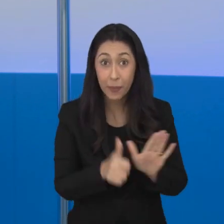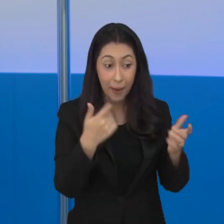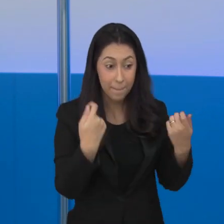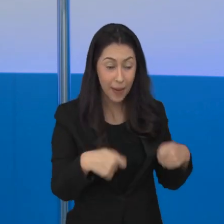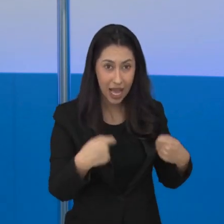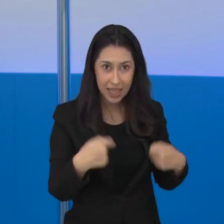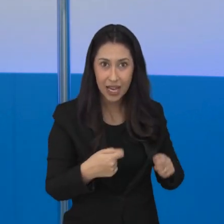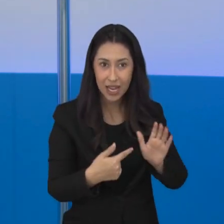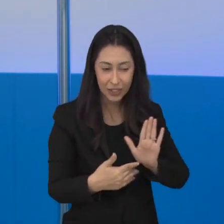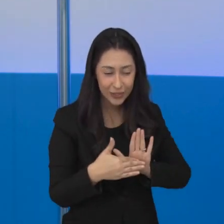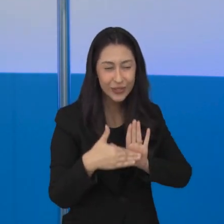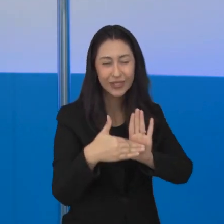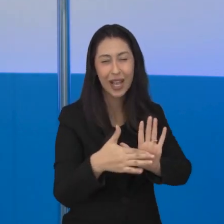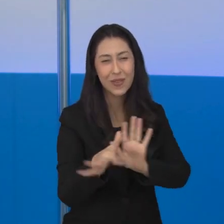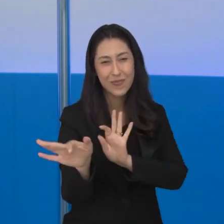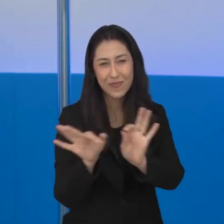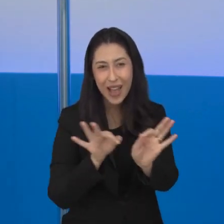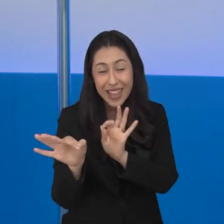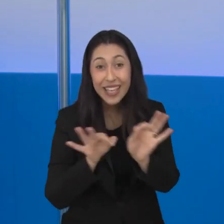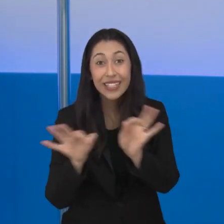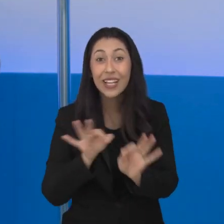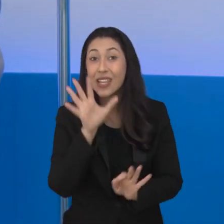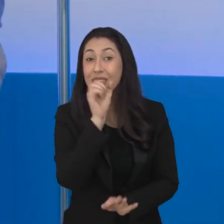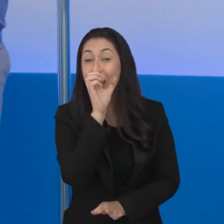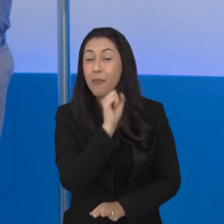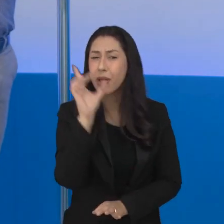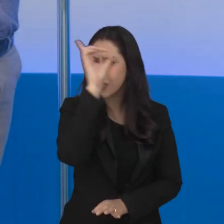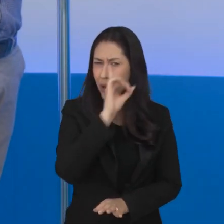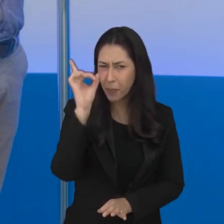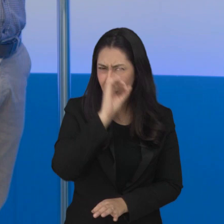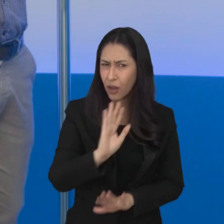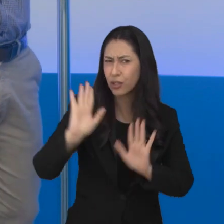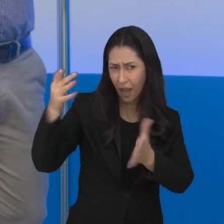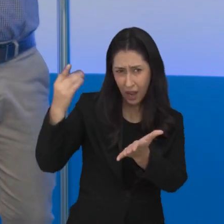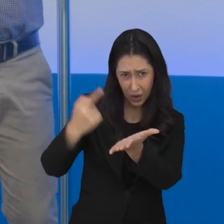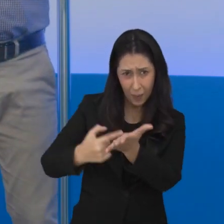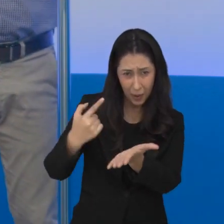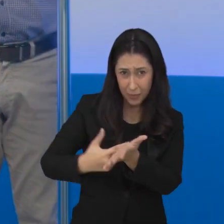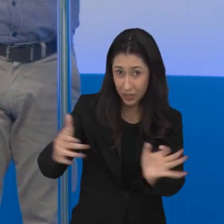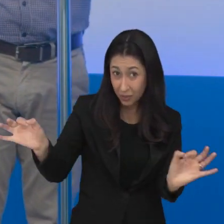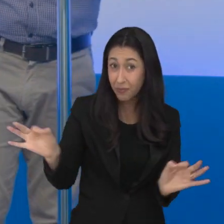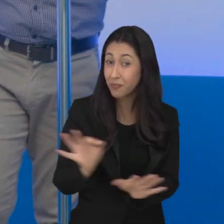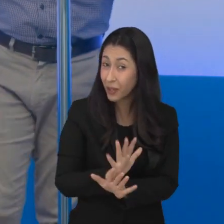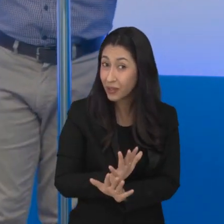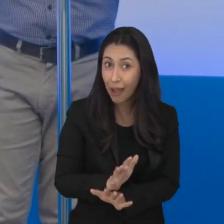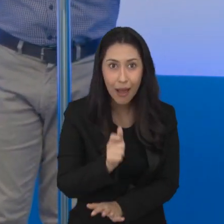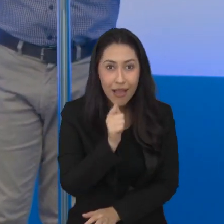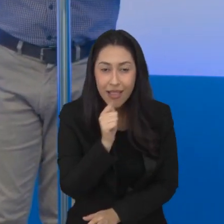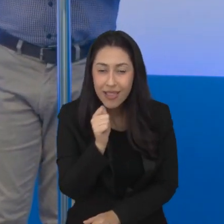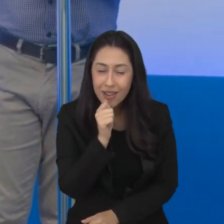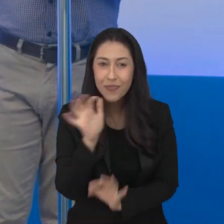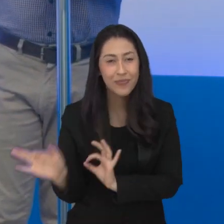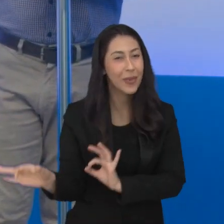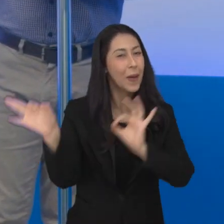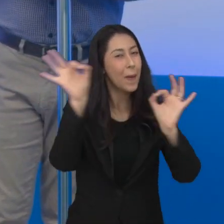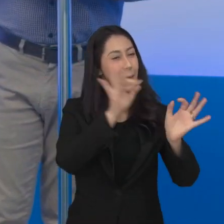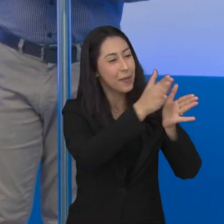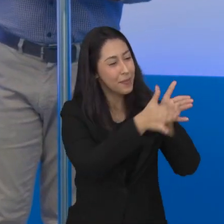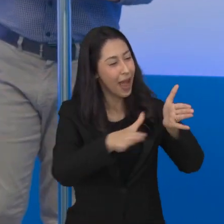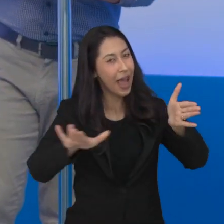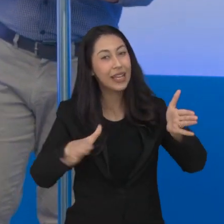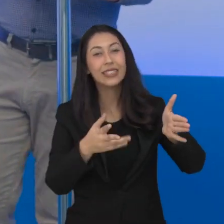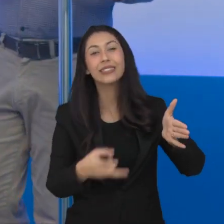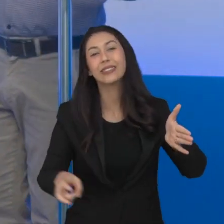gente te ajuda com a programação do fim de semana. Já sabe o que fazer com a família para curtir e aproveitar o tempinho livre? Se ainda não, é